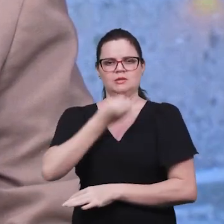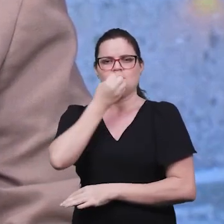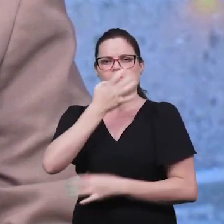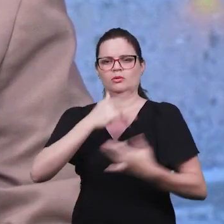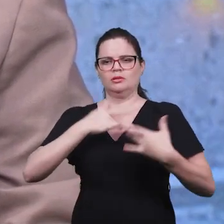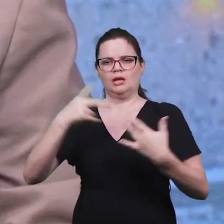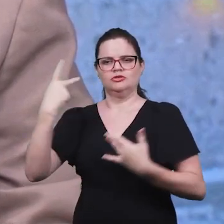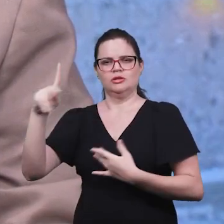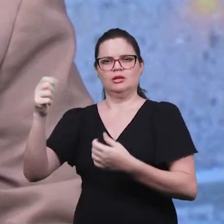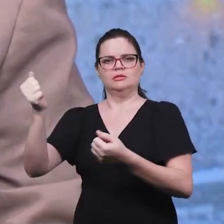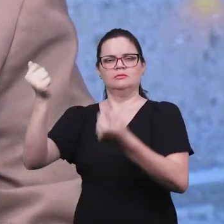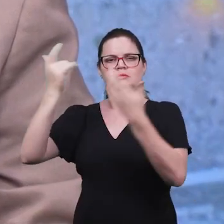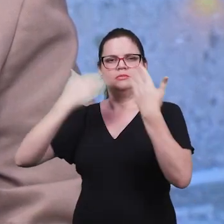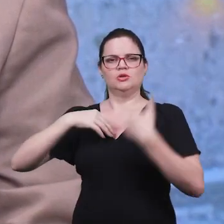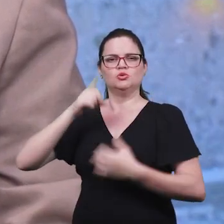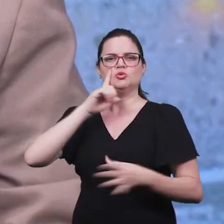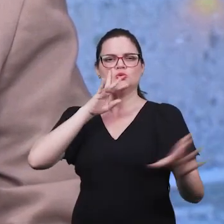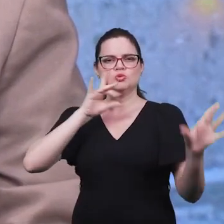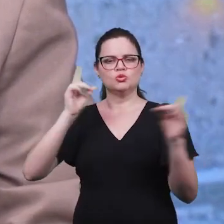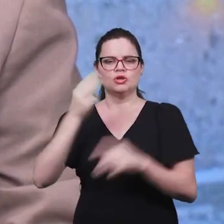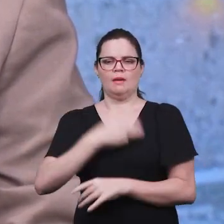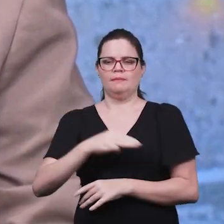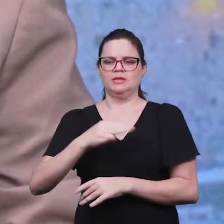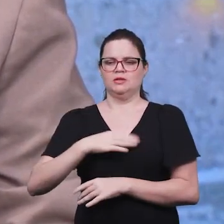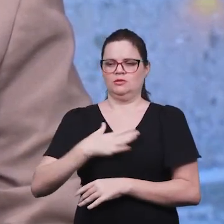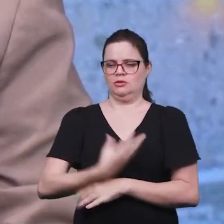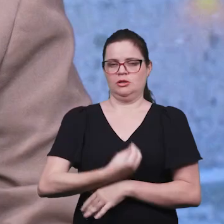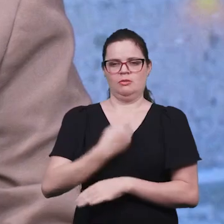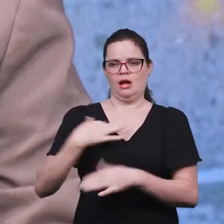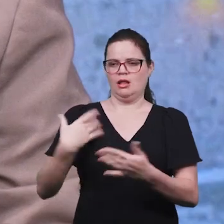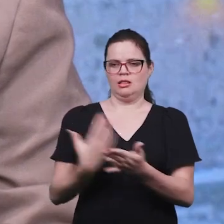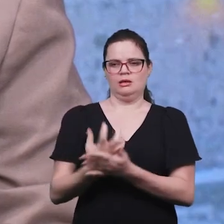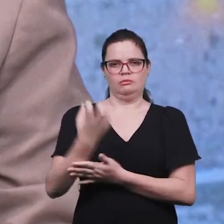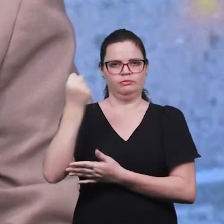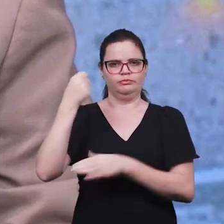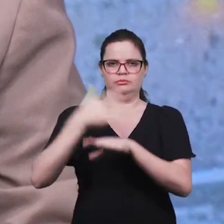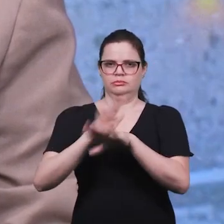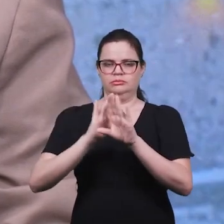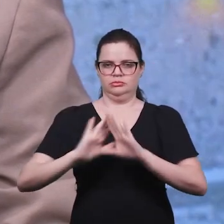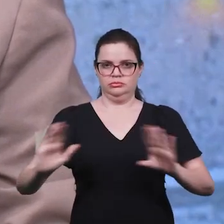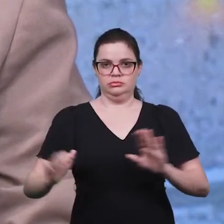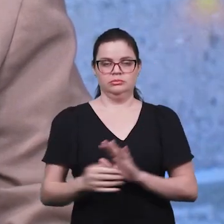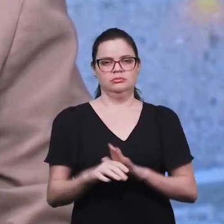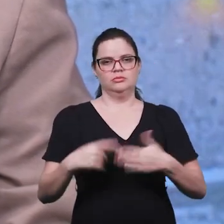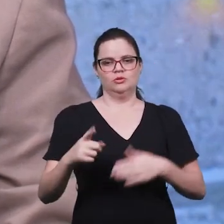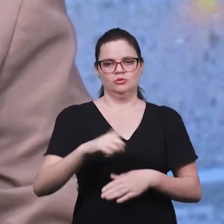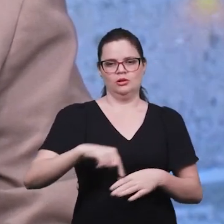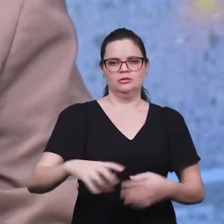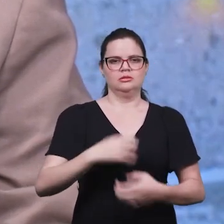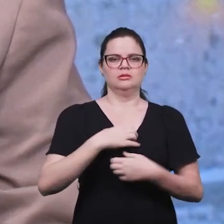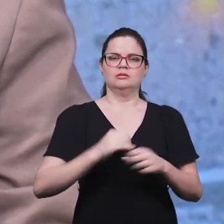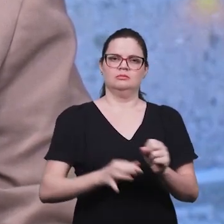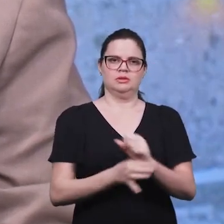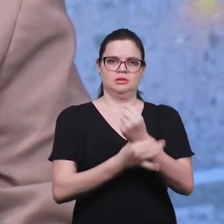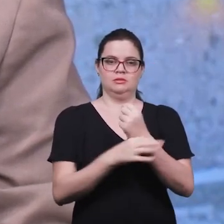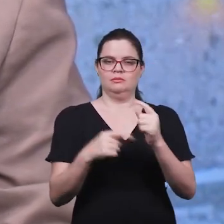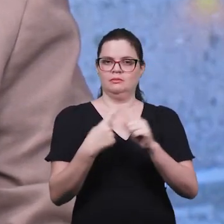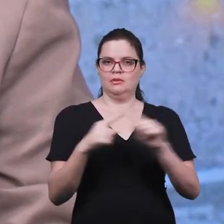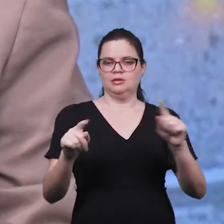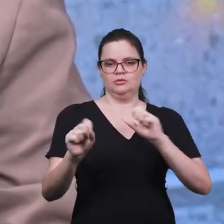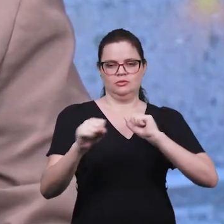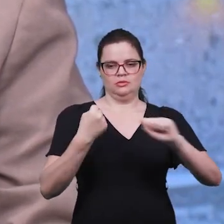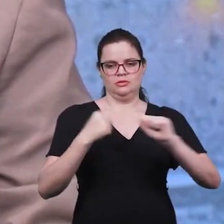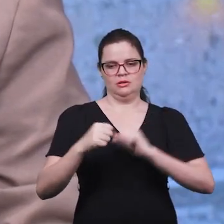seguirão todos os dias, né, da minha vida até a eternidade. Então, essa é a nossa segurança. Mas no